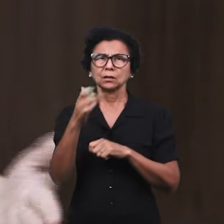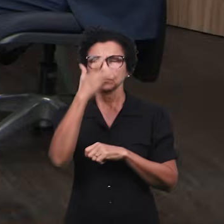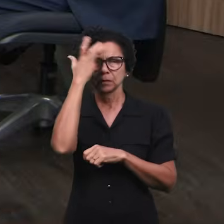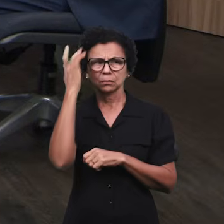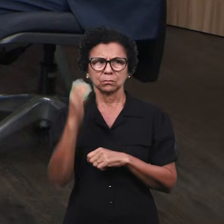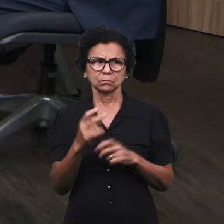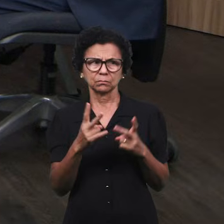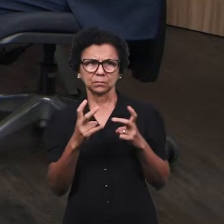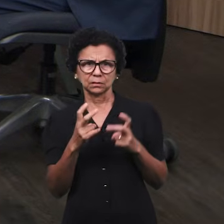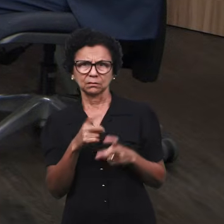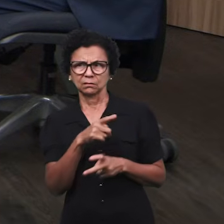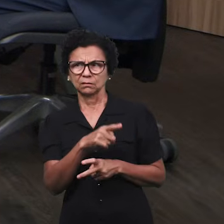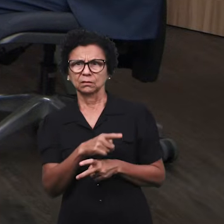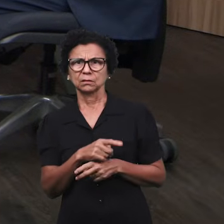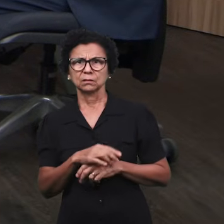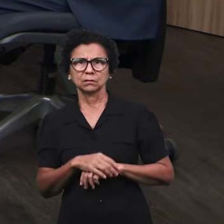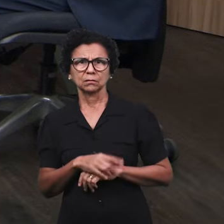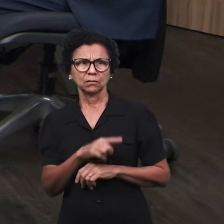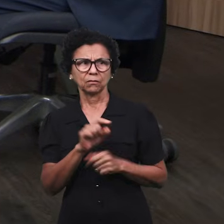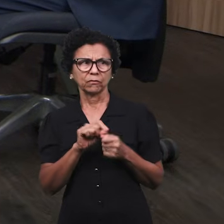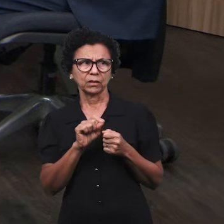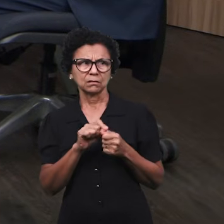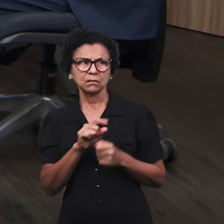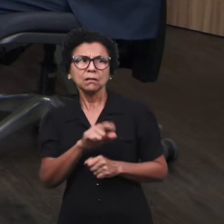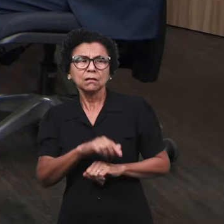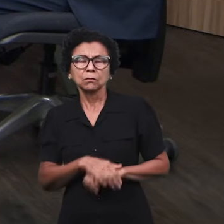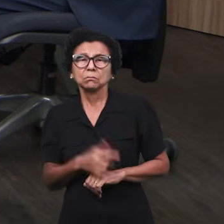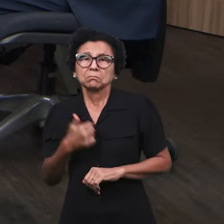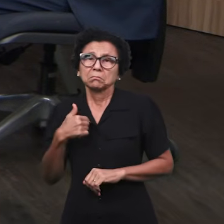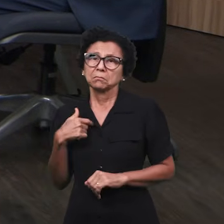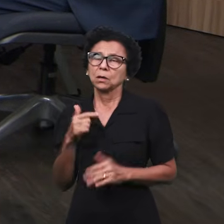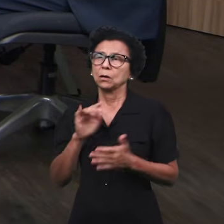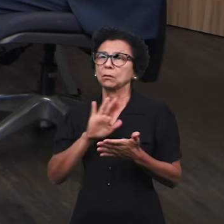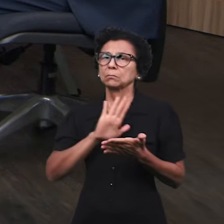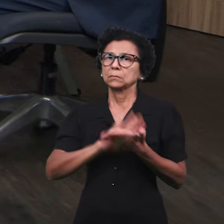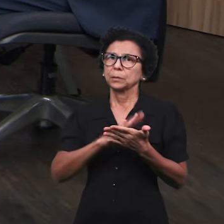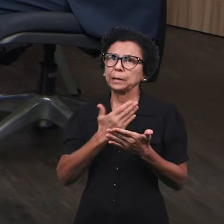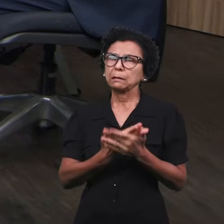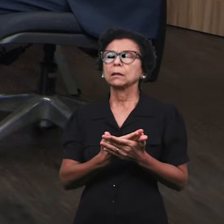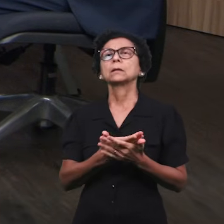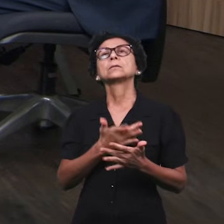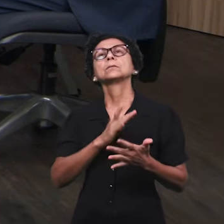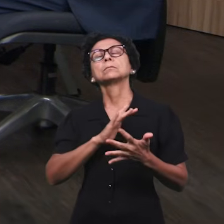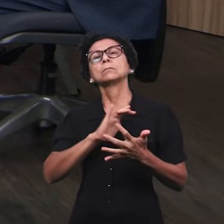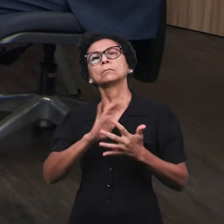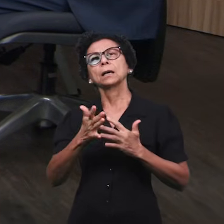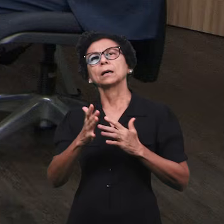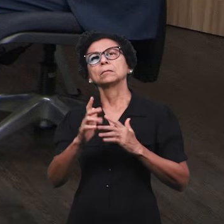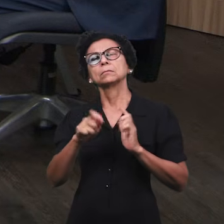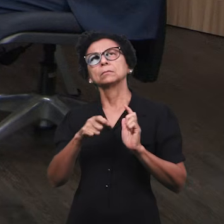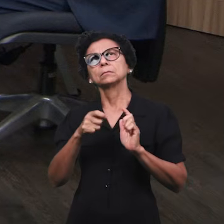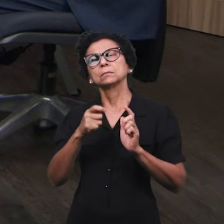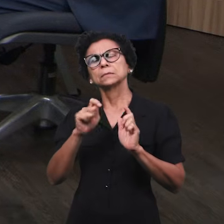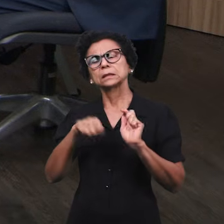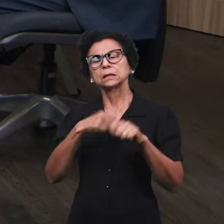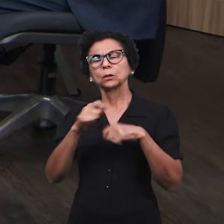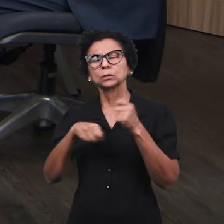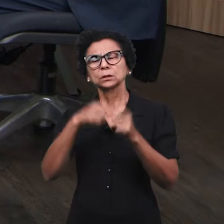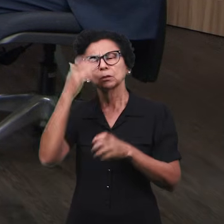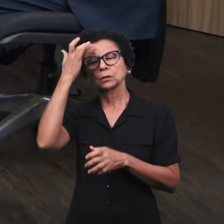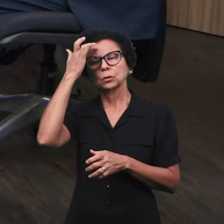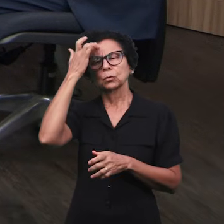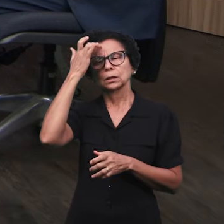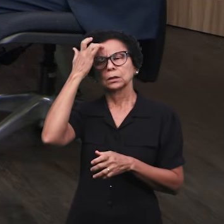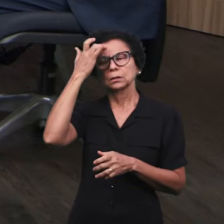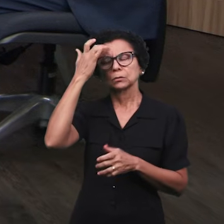fazendo? Que ela assim tá que interpreta. Então, a prática, ouvindo, eu via palavras, eu ficava